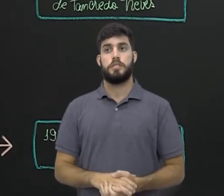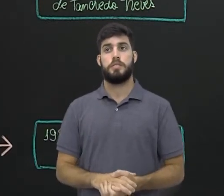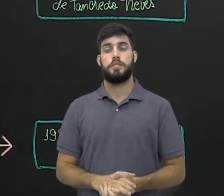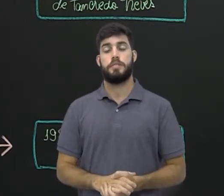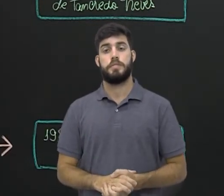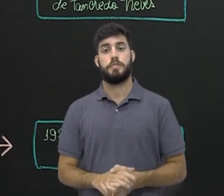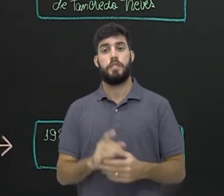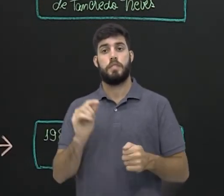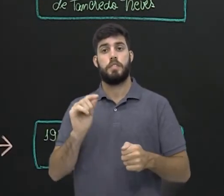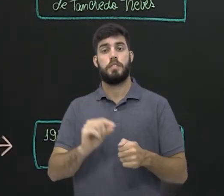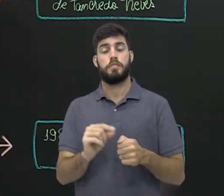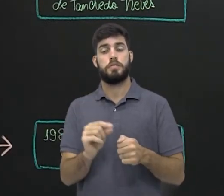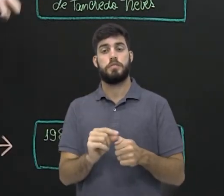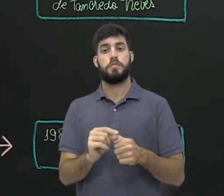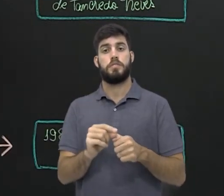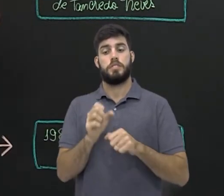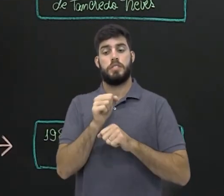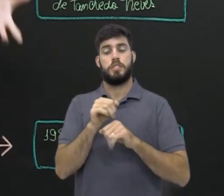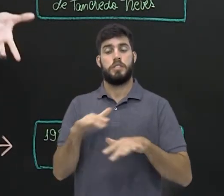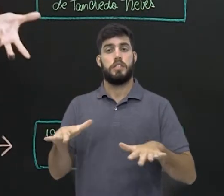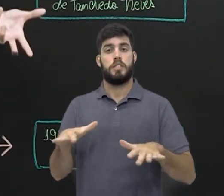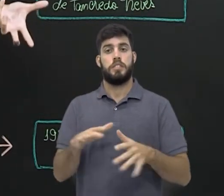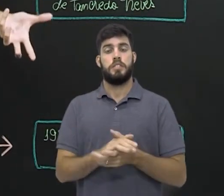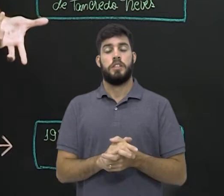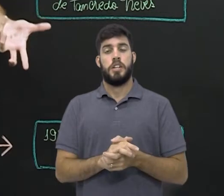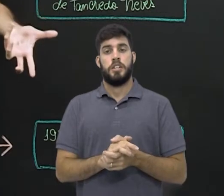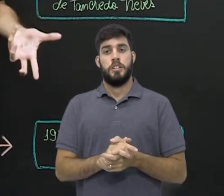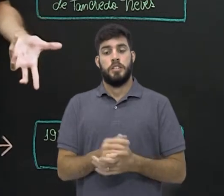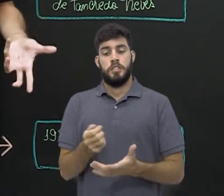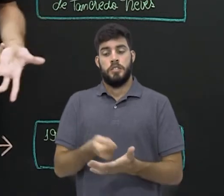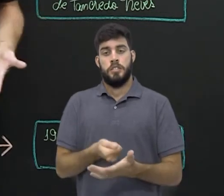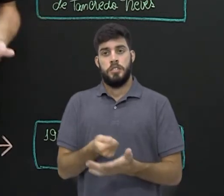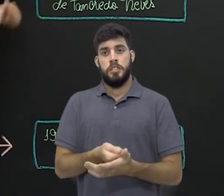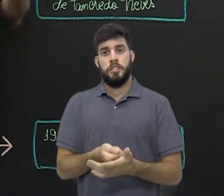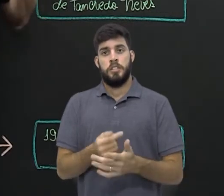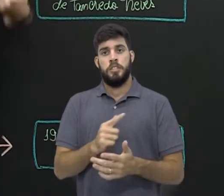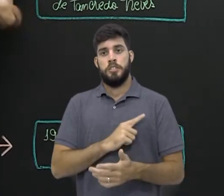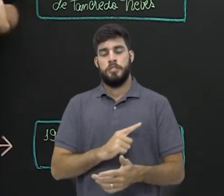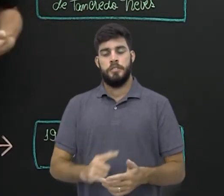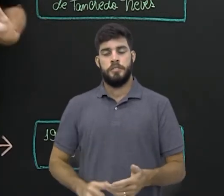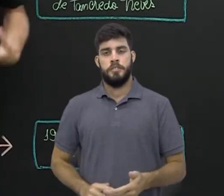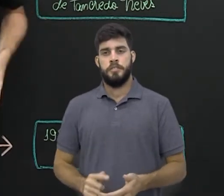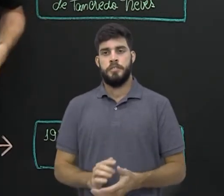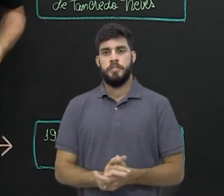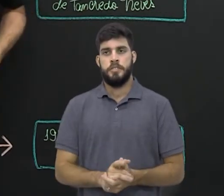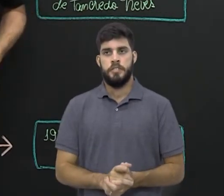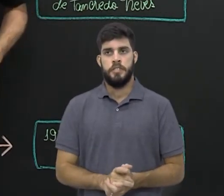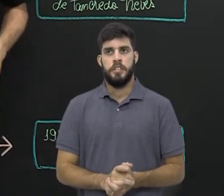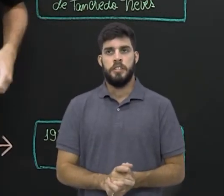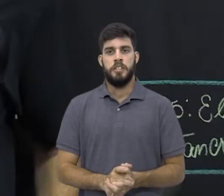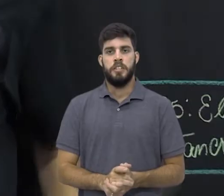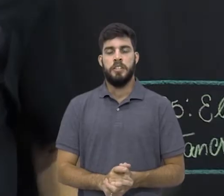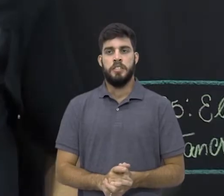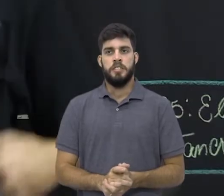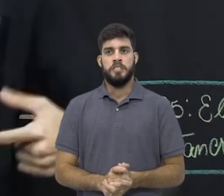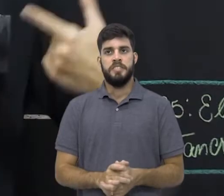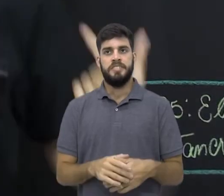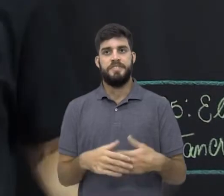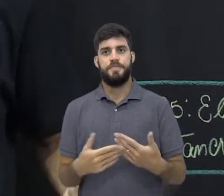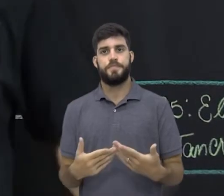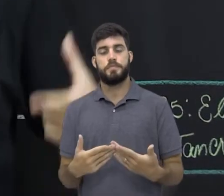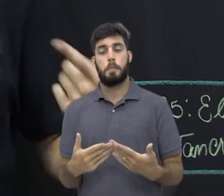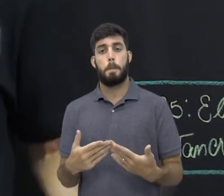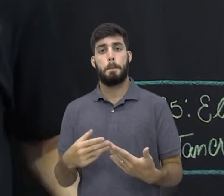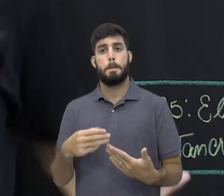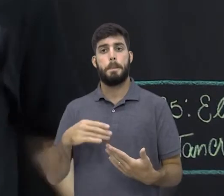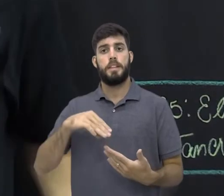que fizesse uma campanha para pressionar o governo militar por eleições diretas. Olha só o que acontece, mesmo com mobilização de